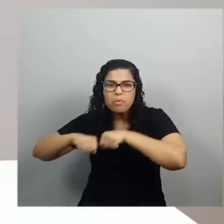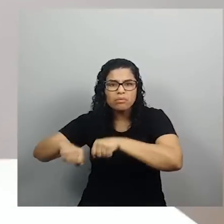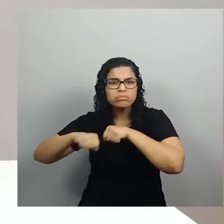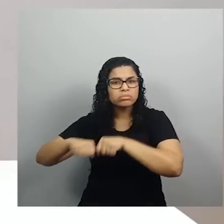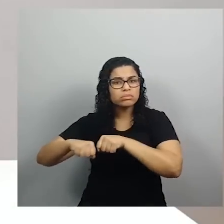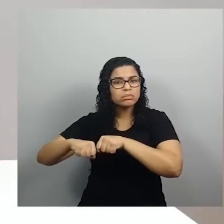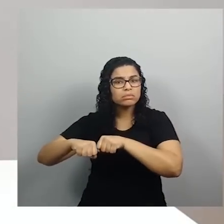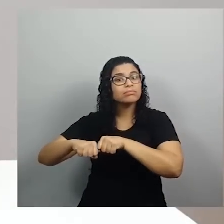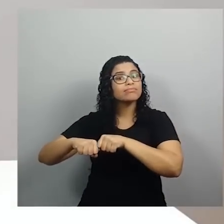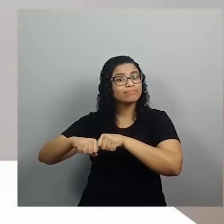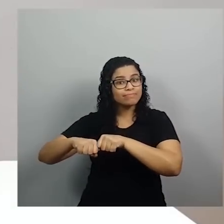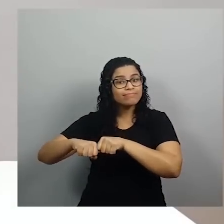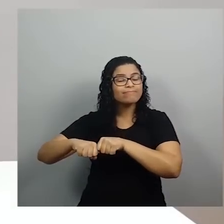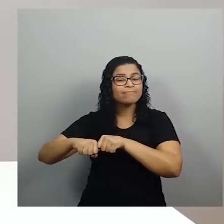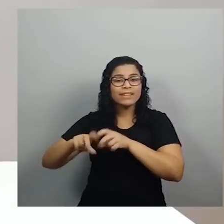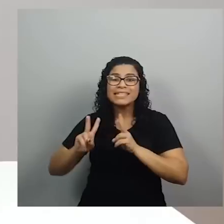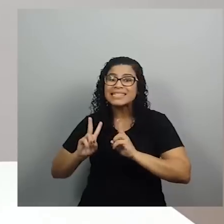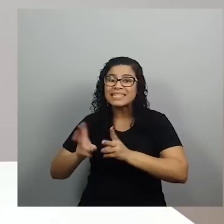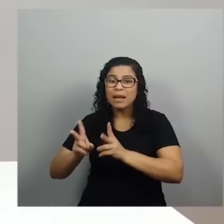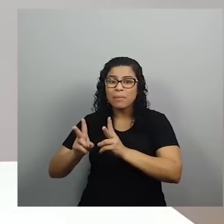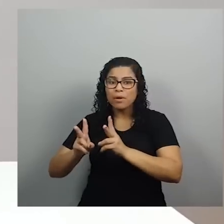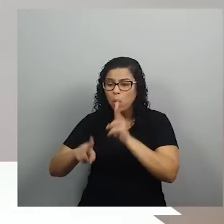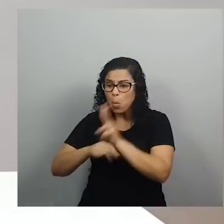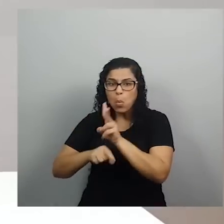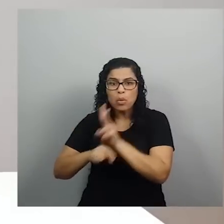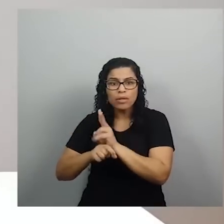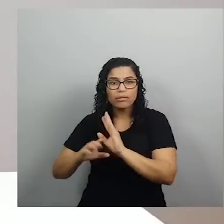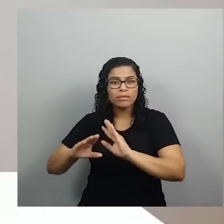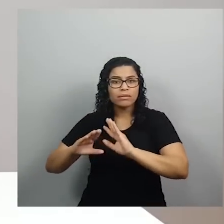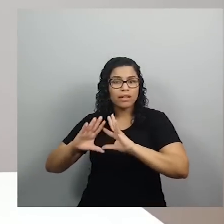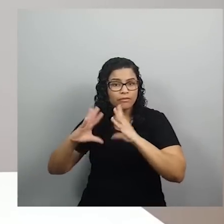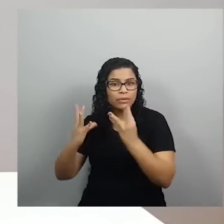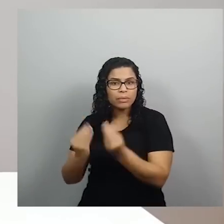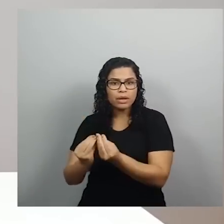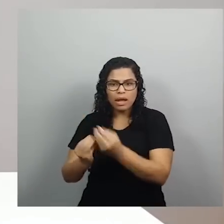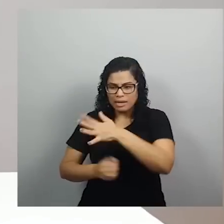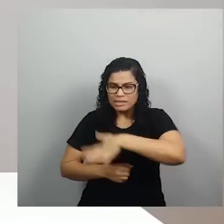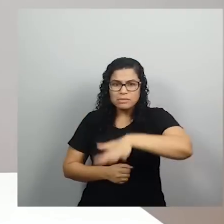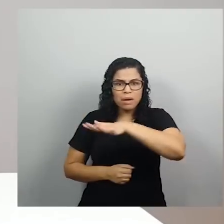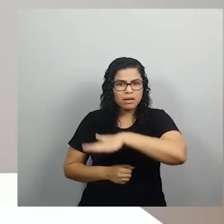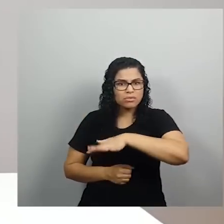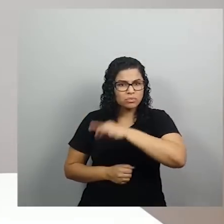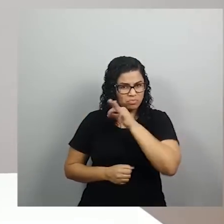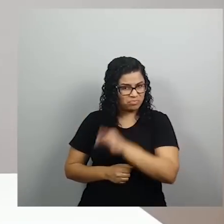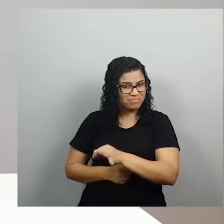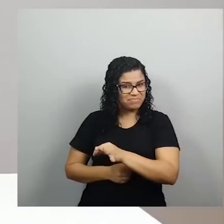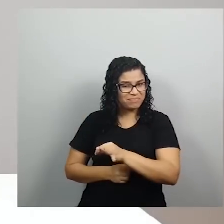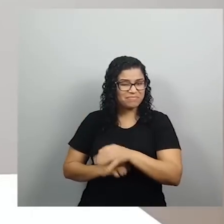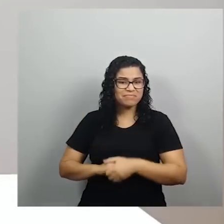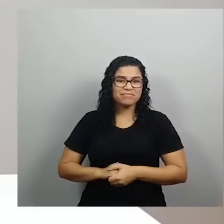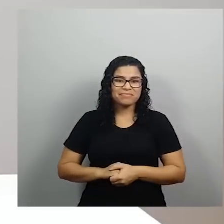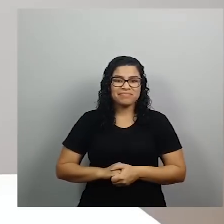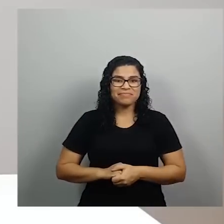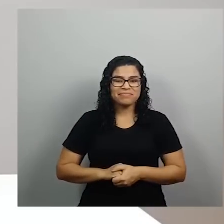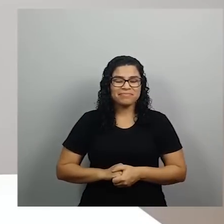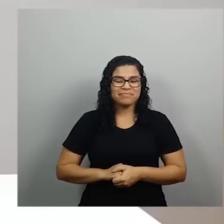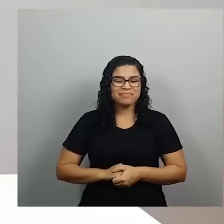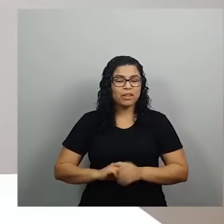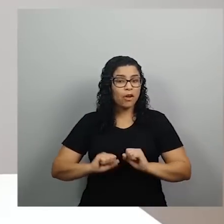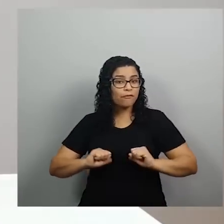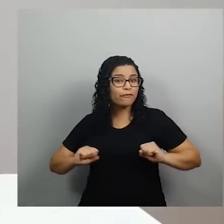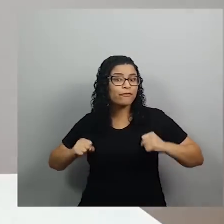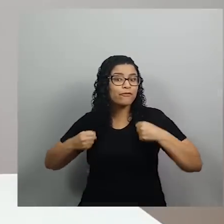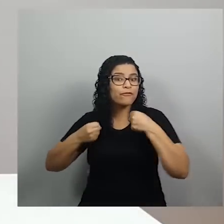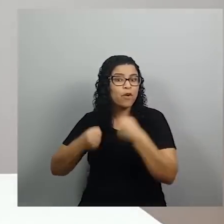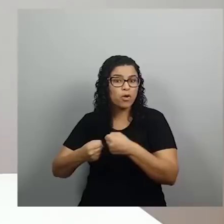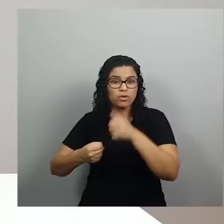roupa? Sendo dona de casa e cuidando da família? Esses seriam os espaços mais adequados às habilidades e à força